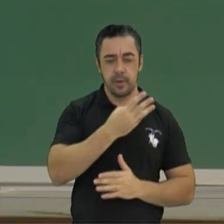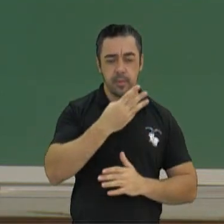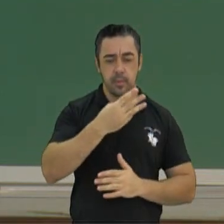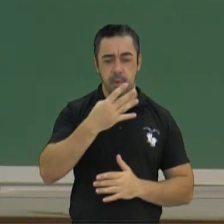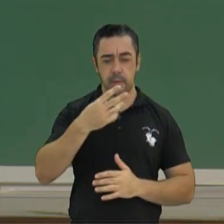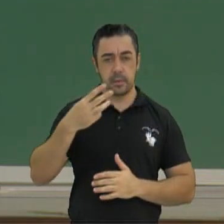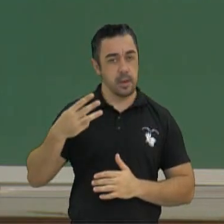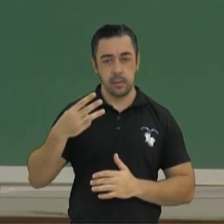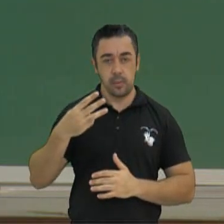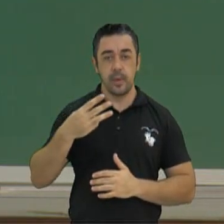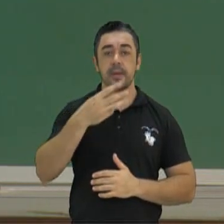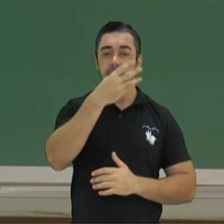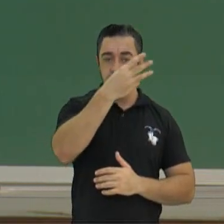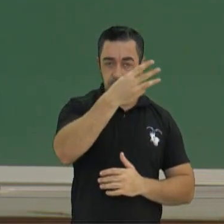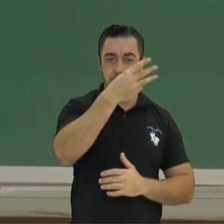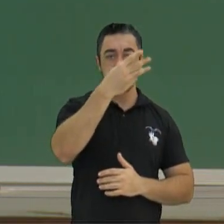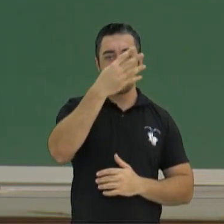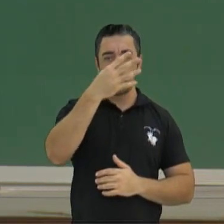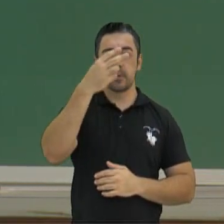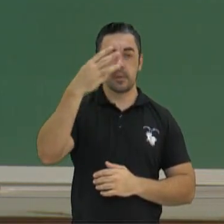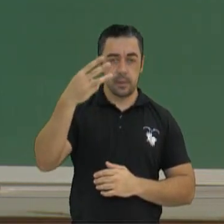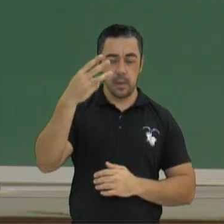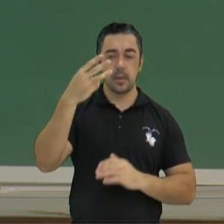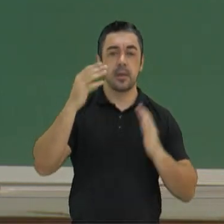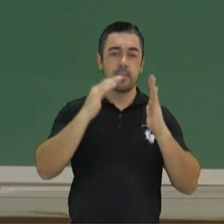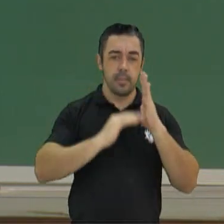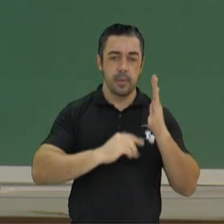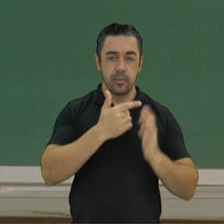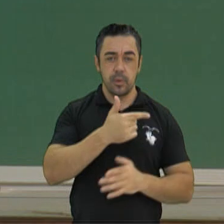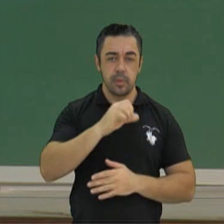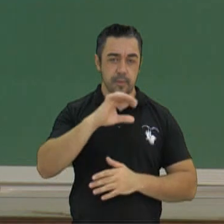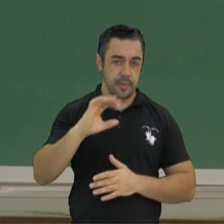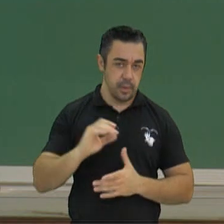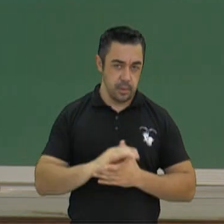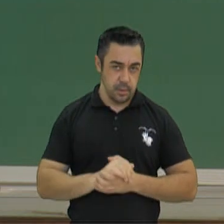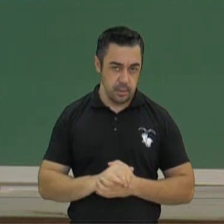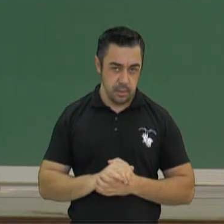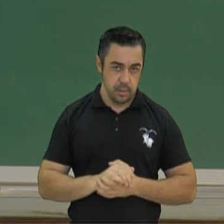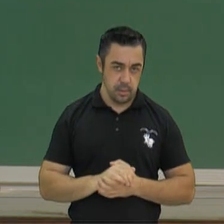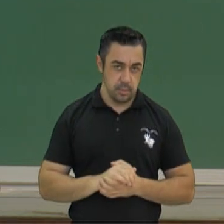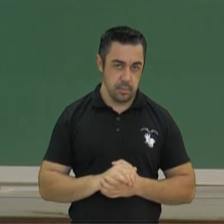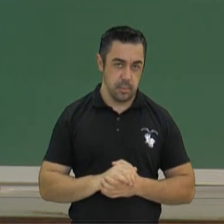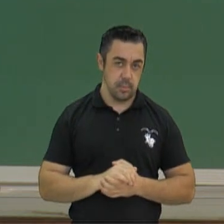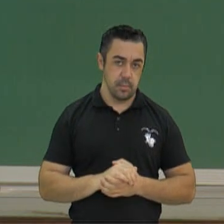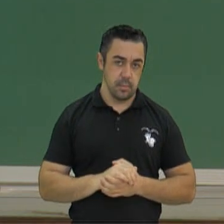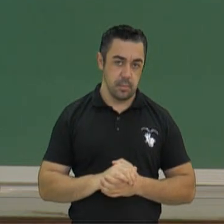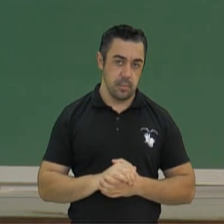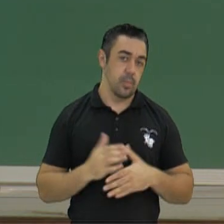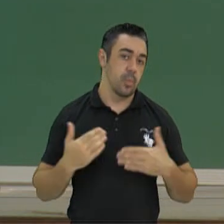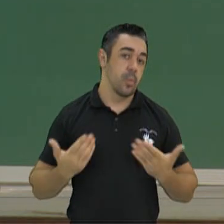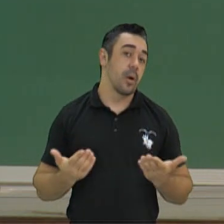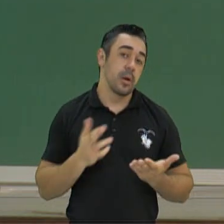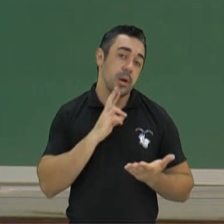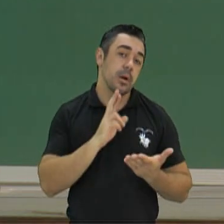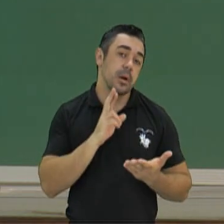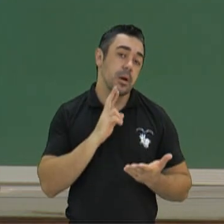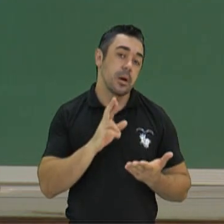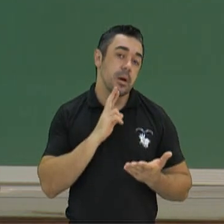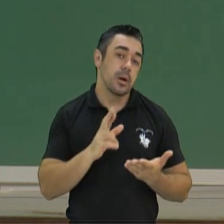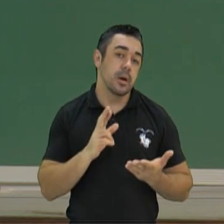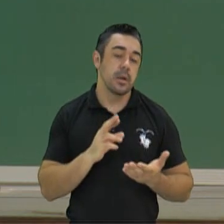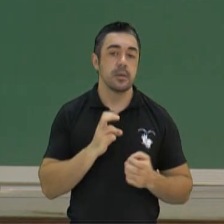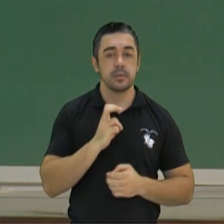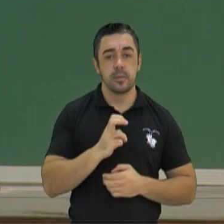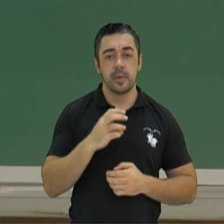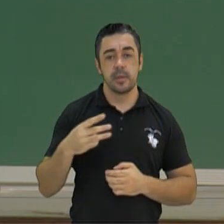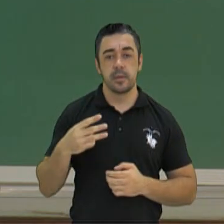fazer 343 menos 290, tá bom? Então, qual que é a resposta?